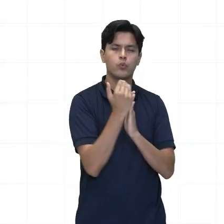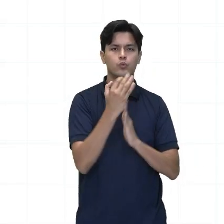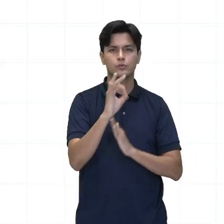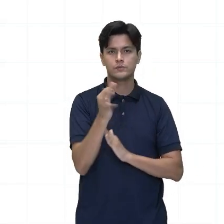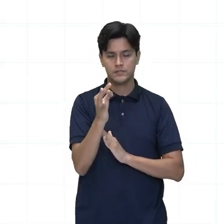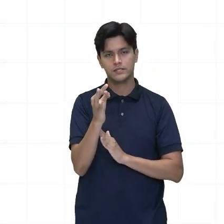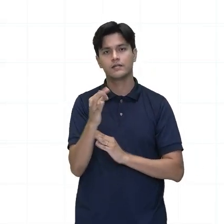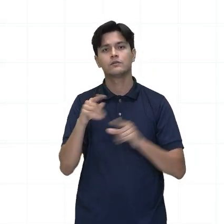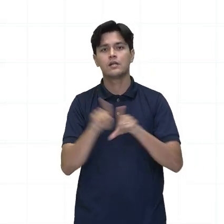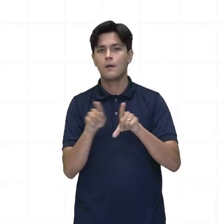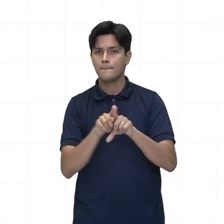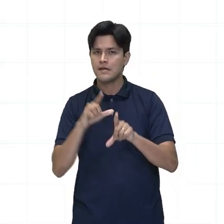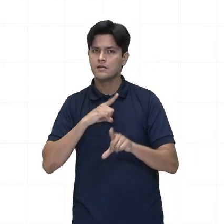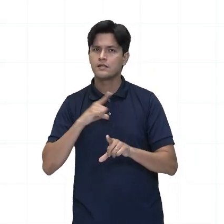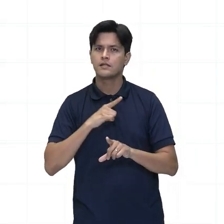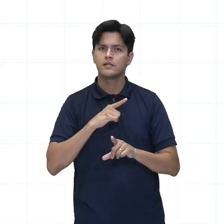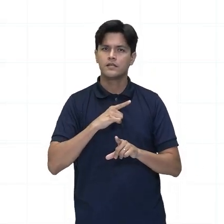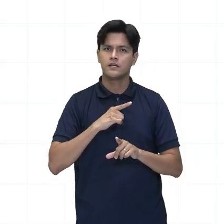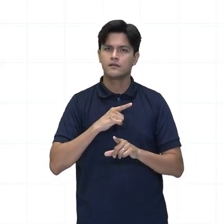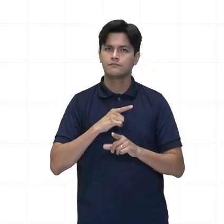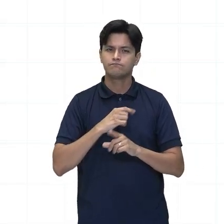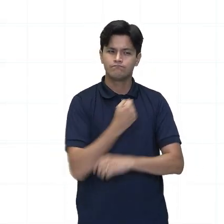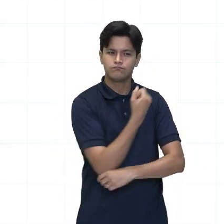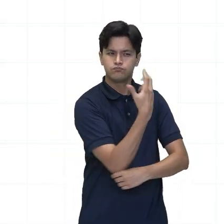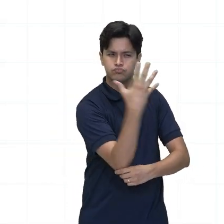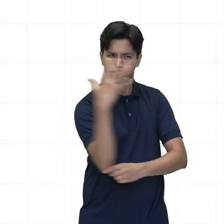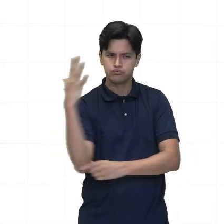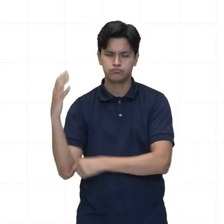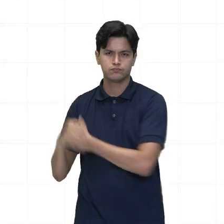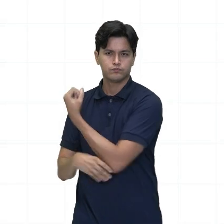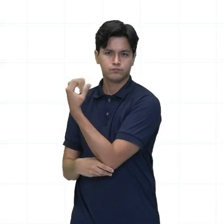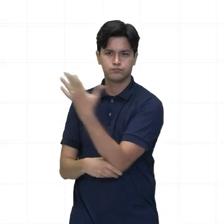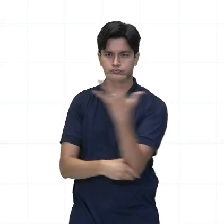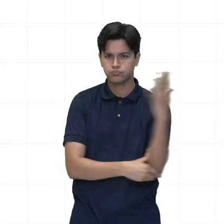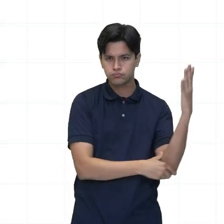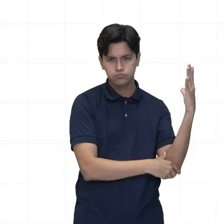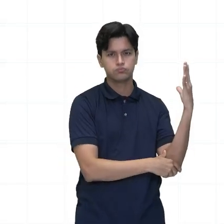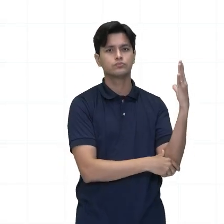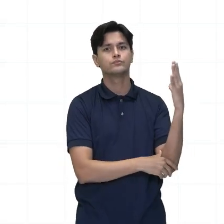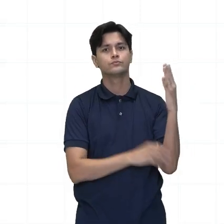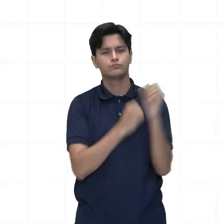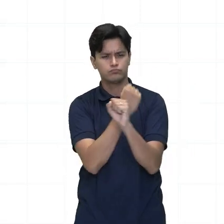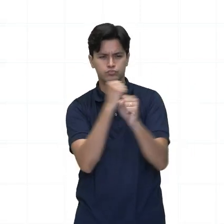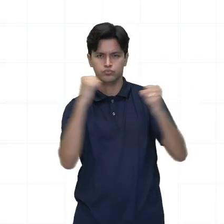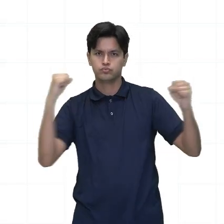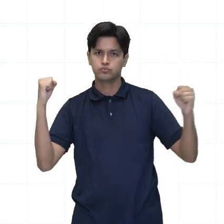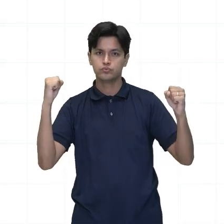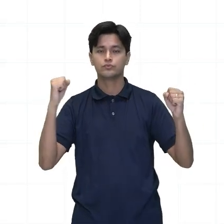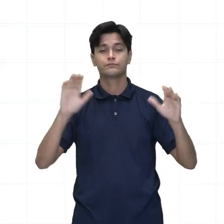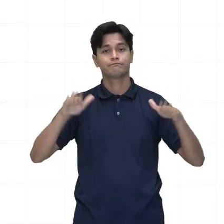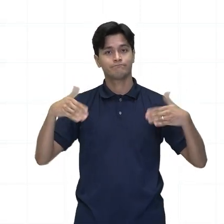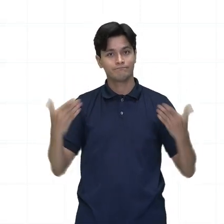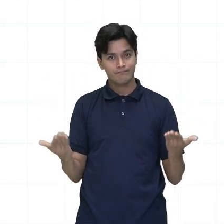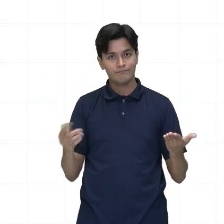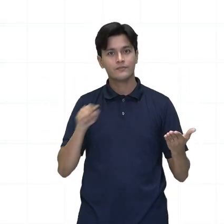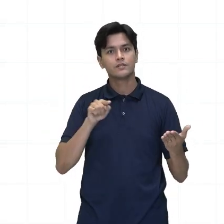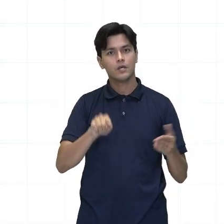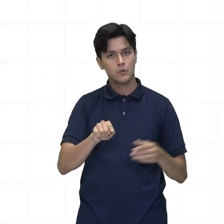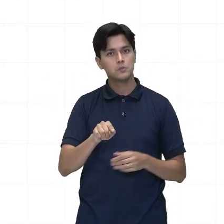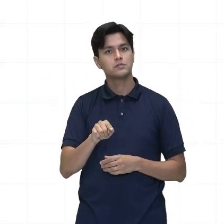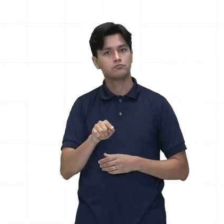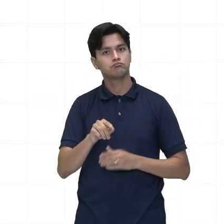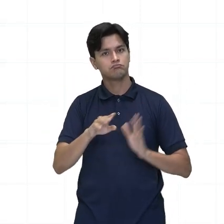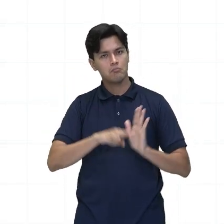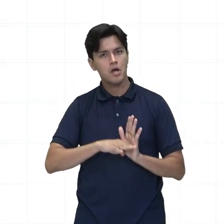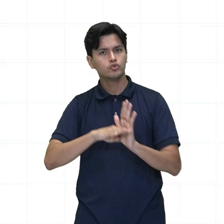ou seja, a nossa floresta é muito vasta. E aí o que acontece? Isso tudo ajuda no ciclo da água, gente. Então